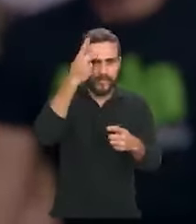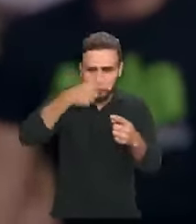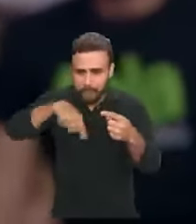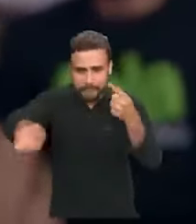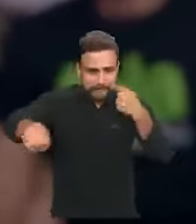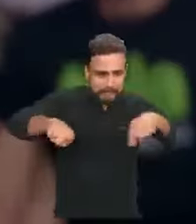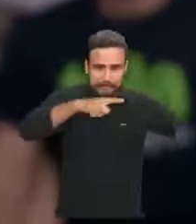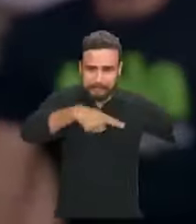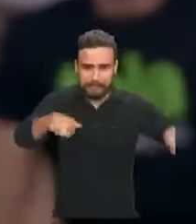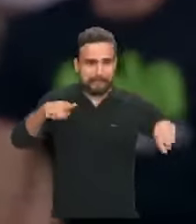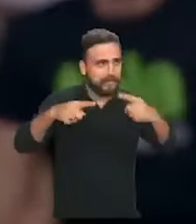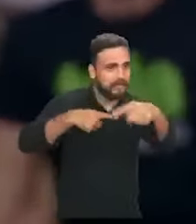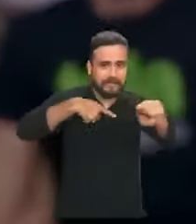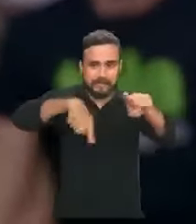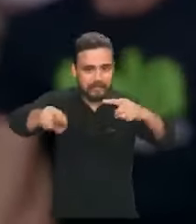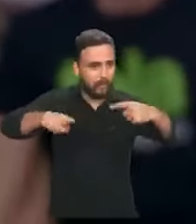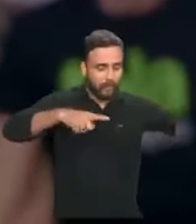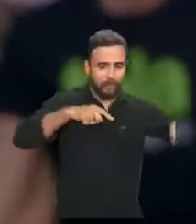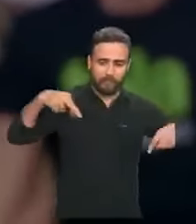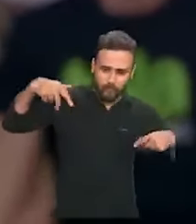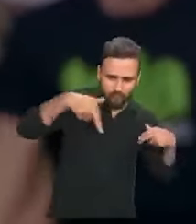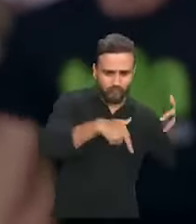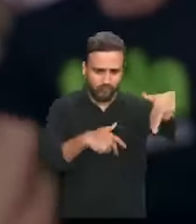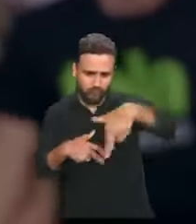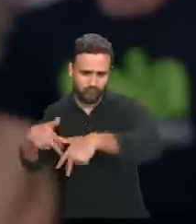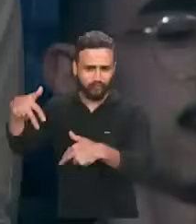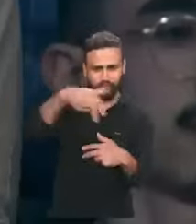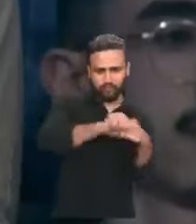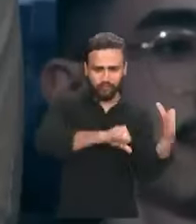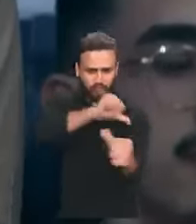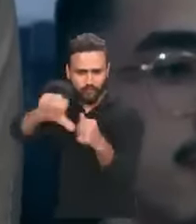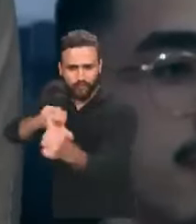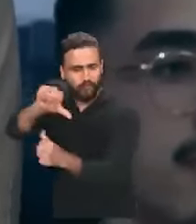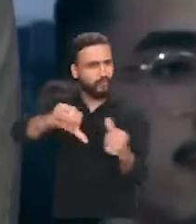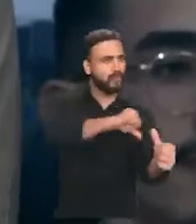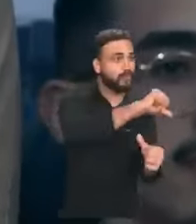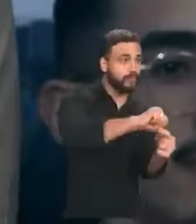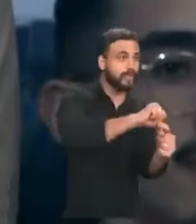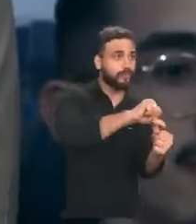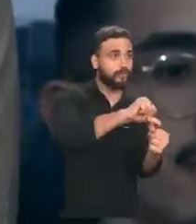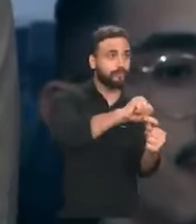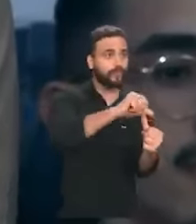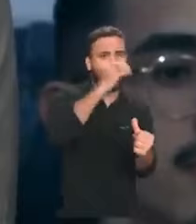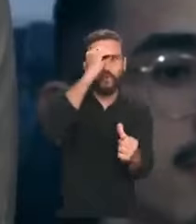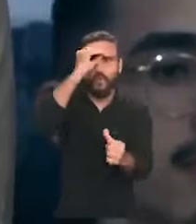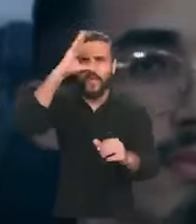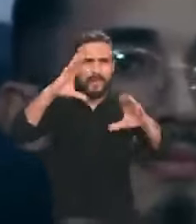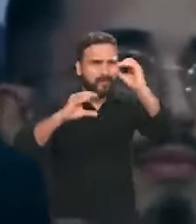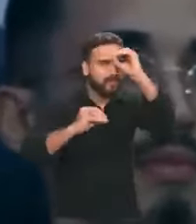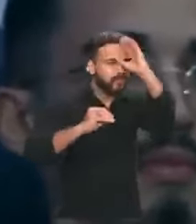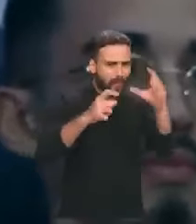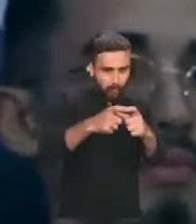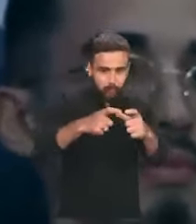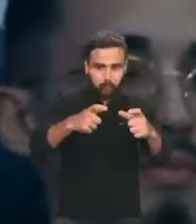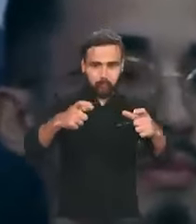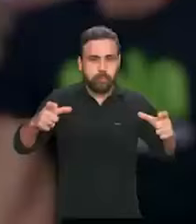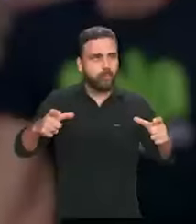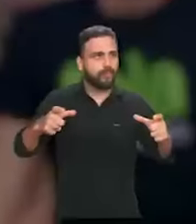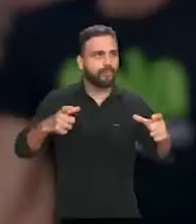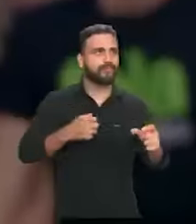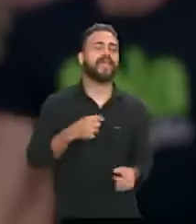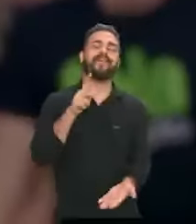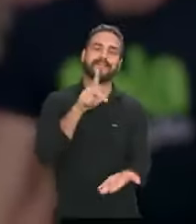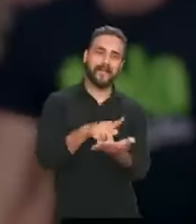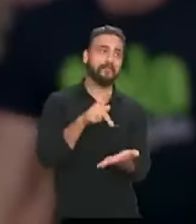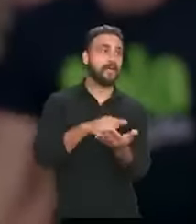agora a cada geração o conhecimento triplica e certamente Nós estamos vendo